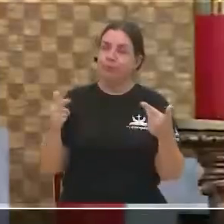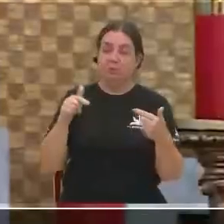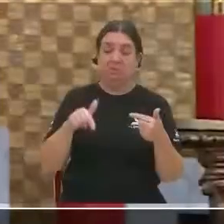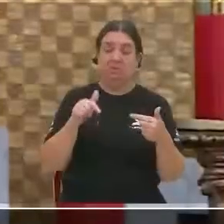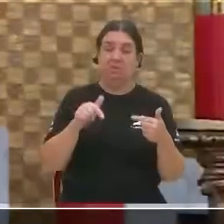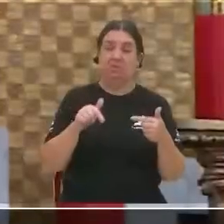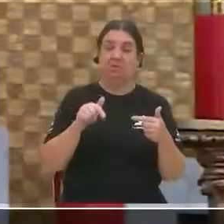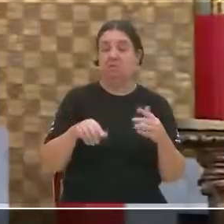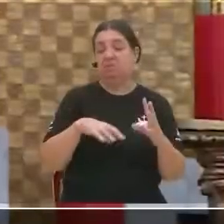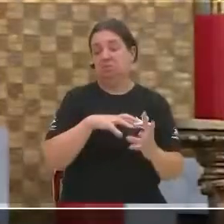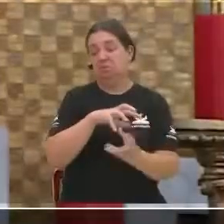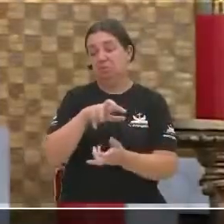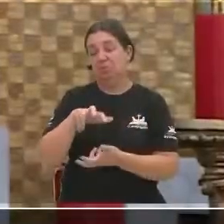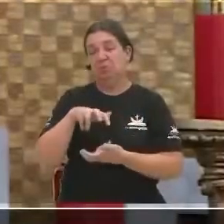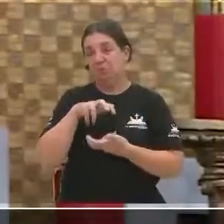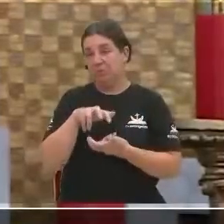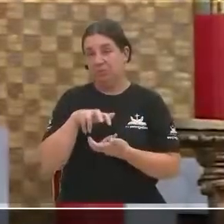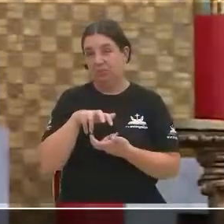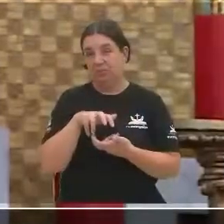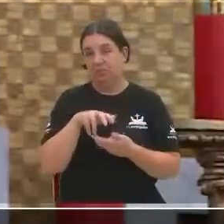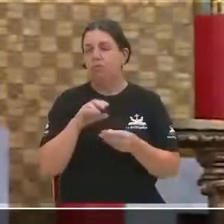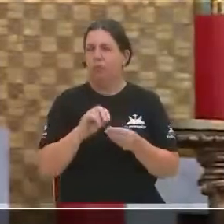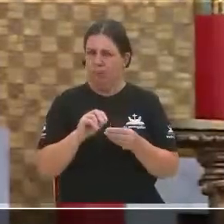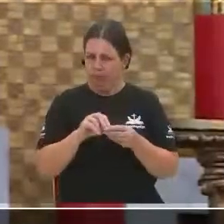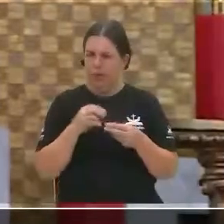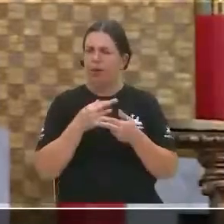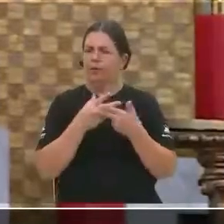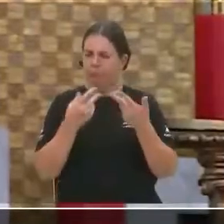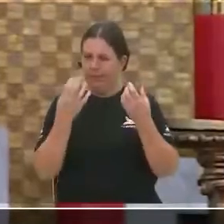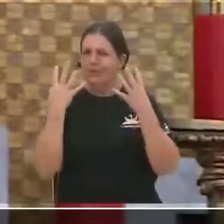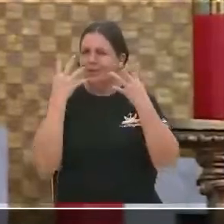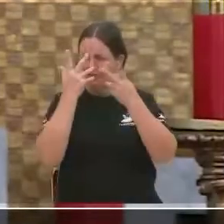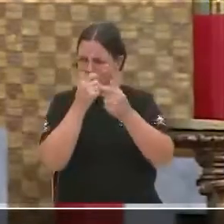aquilo que as mãos humanas faz e faz